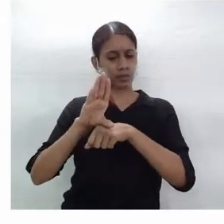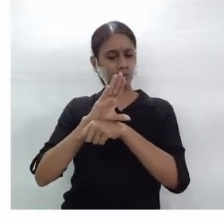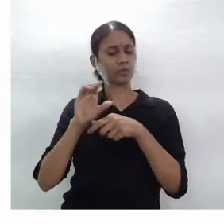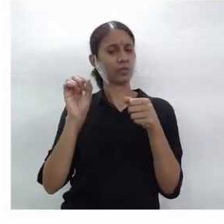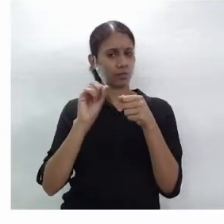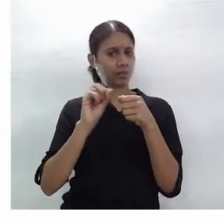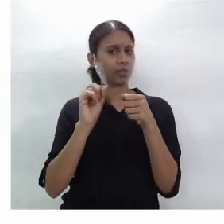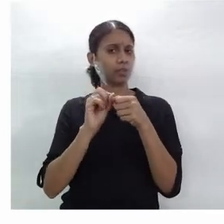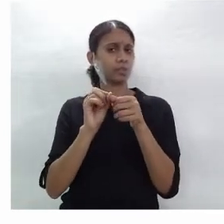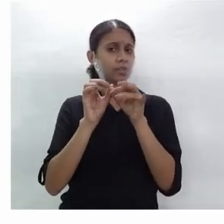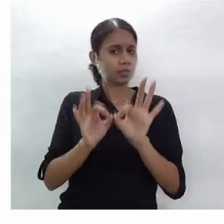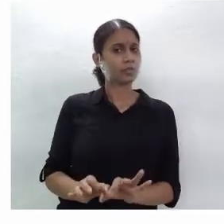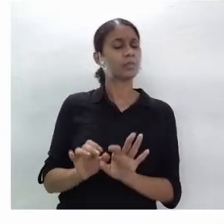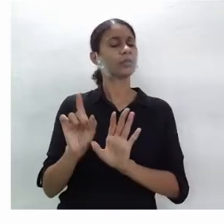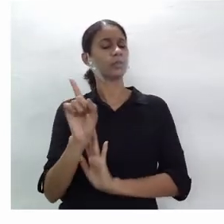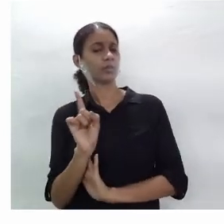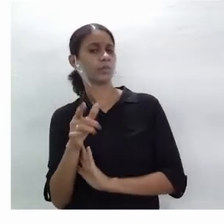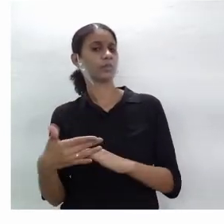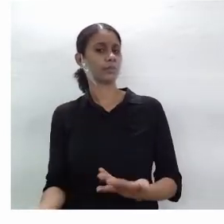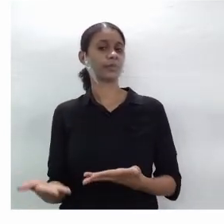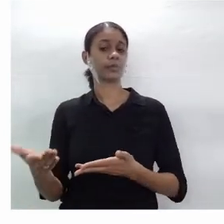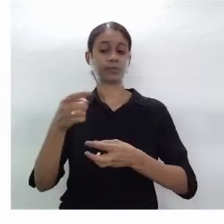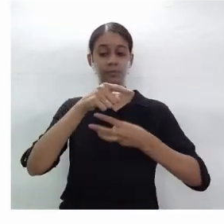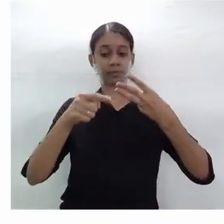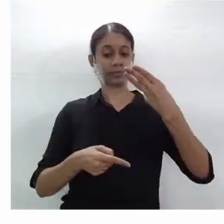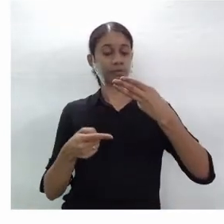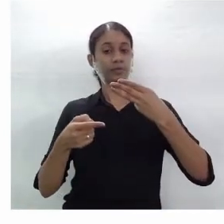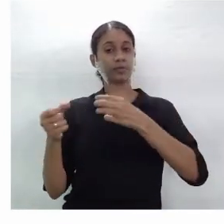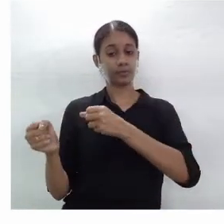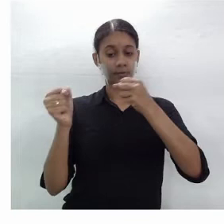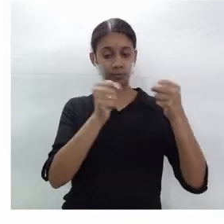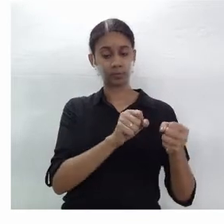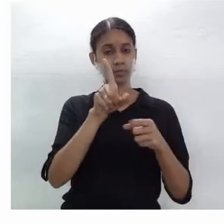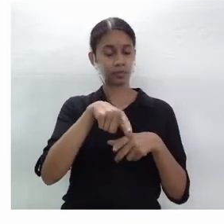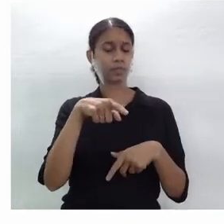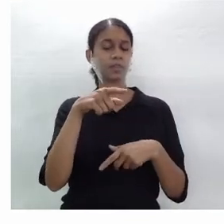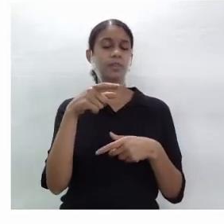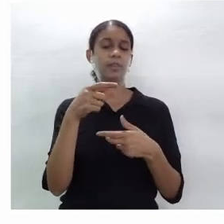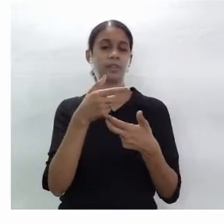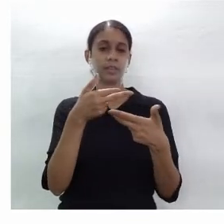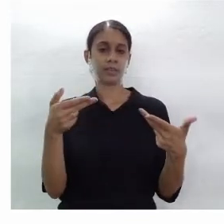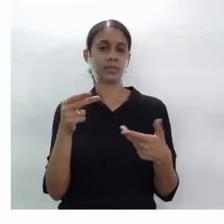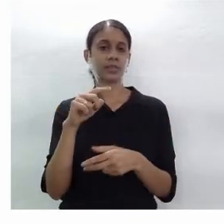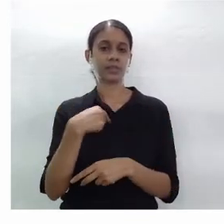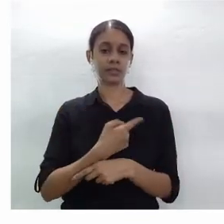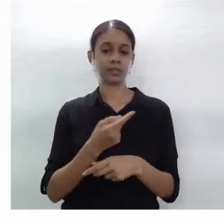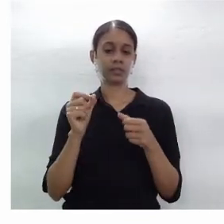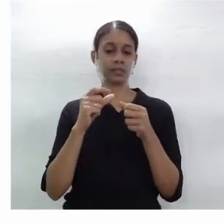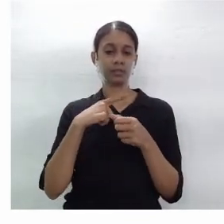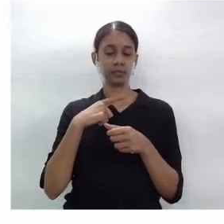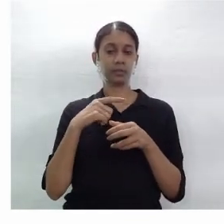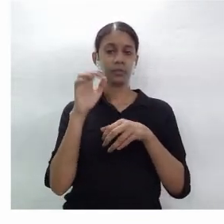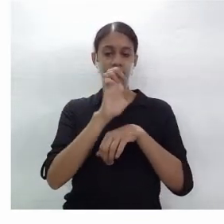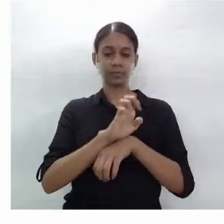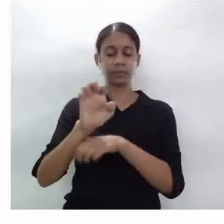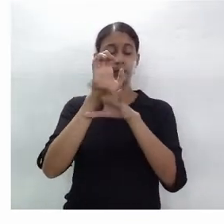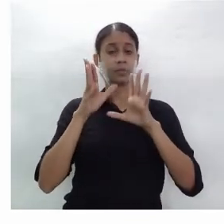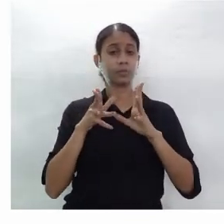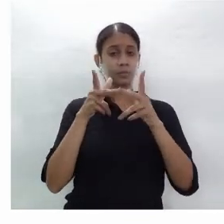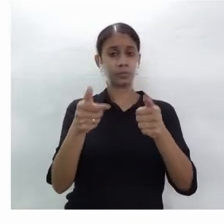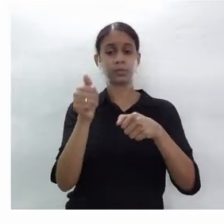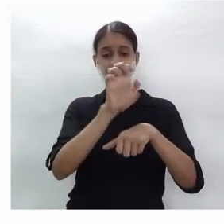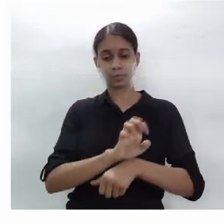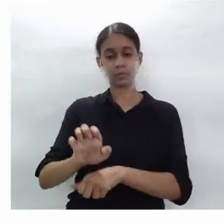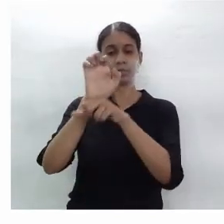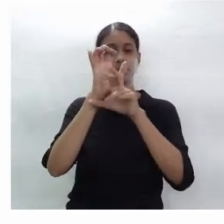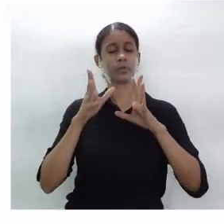Então, essas três relações do poder são as questões que vão regular o Estado. Todo Estado,